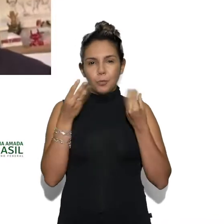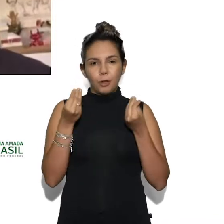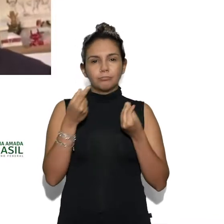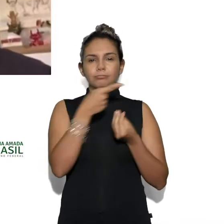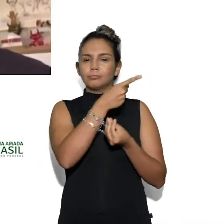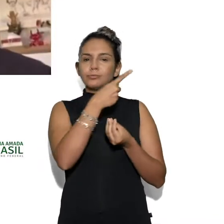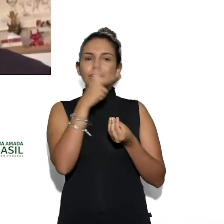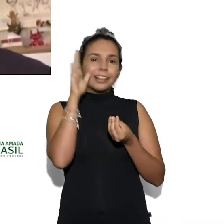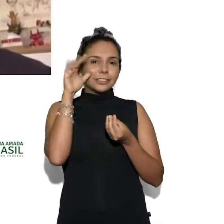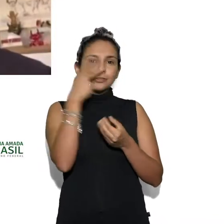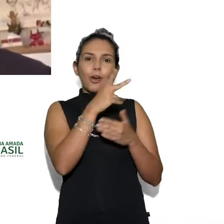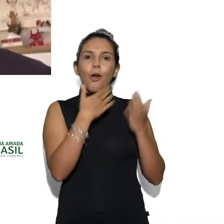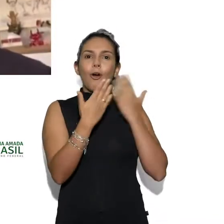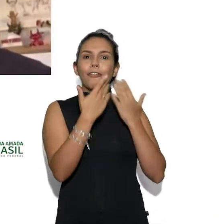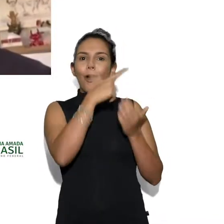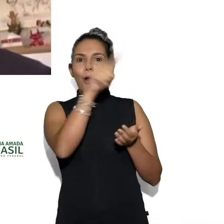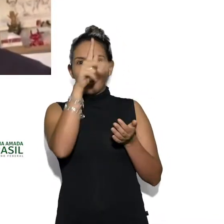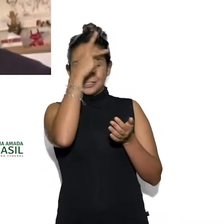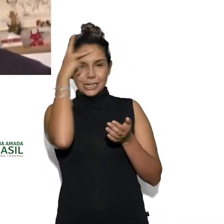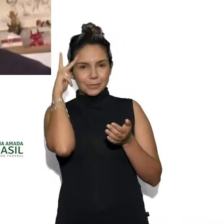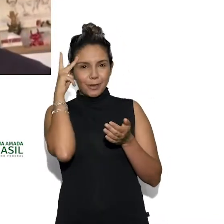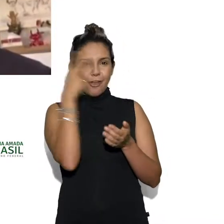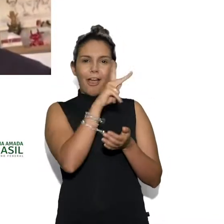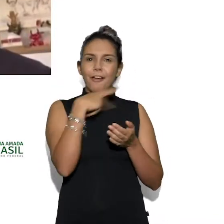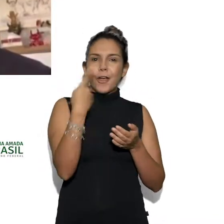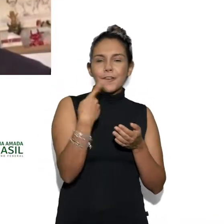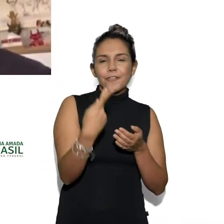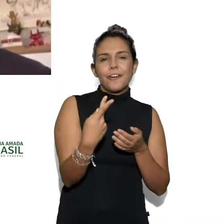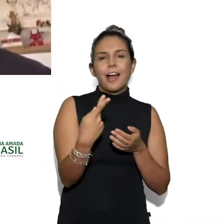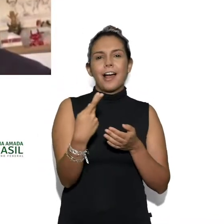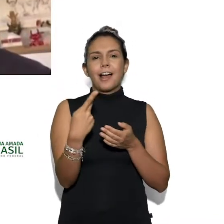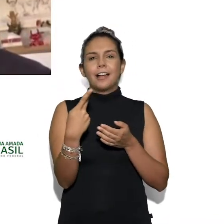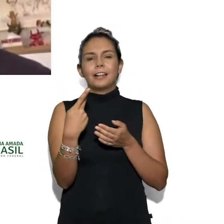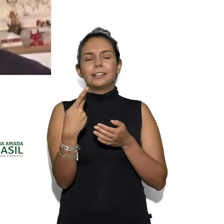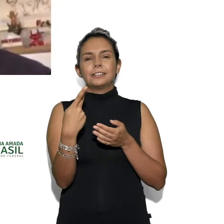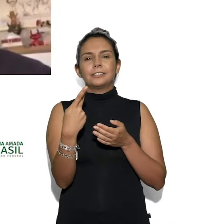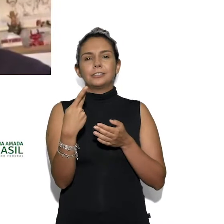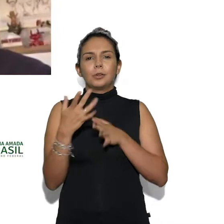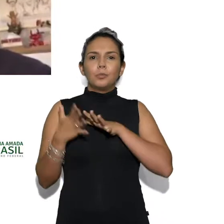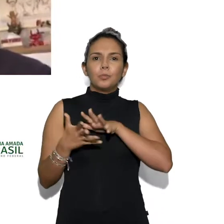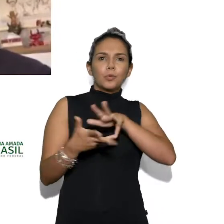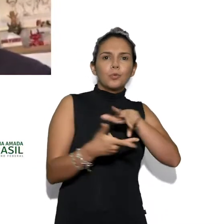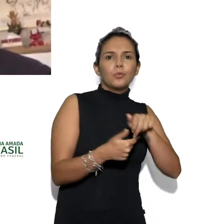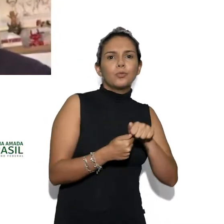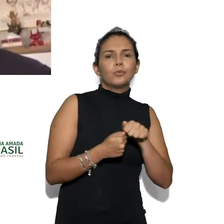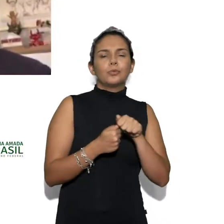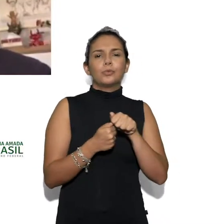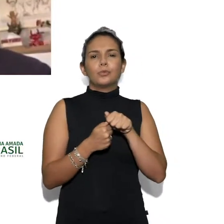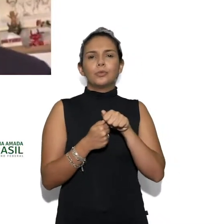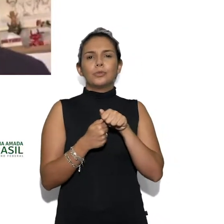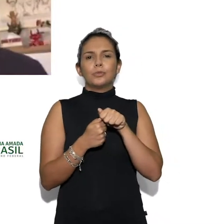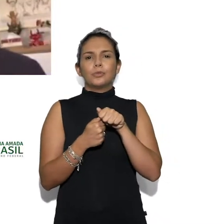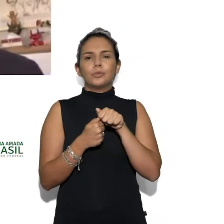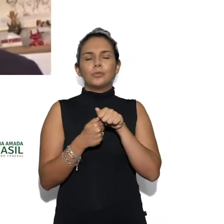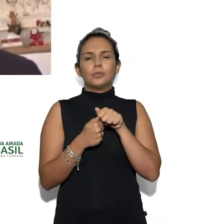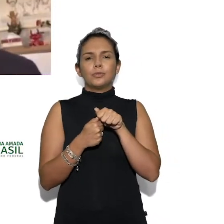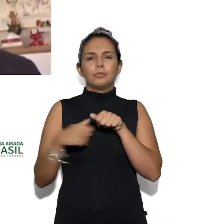vossas conversas, assim, da maneira como vocês falam, porque vocês fazem um escrutínio do mundo e desde logo